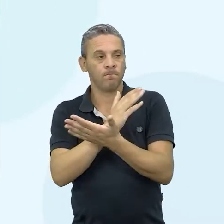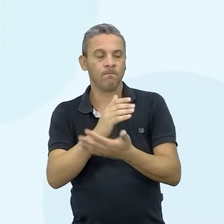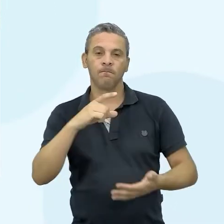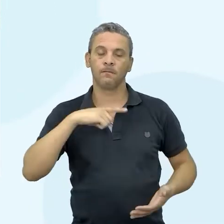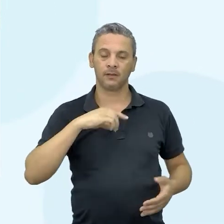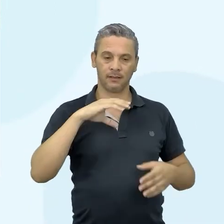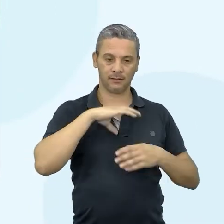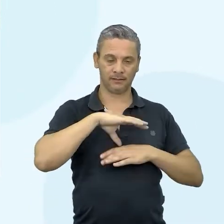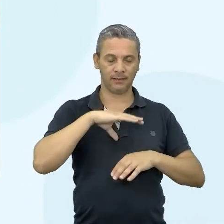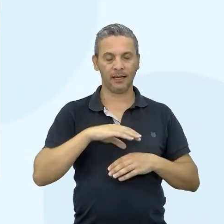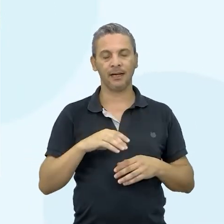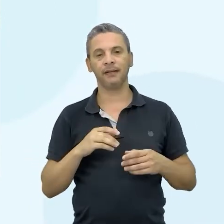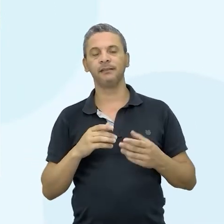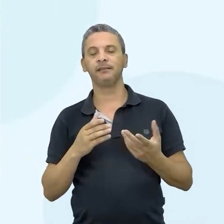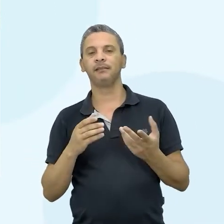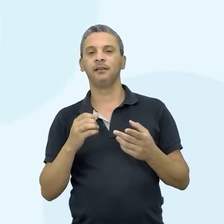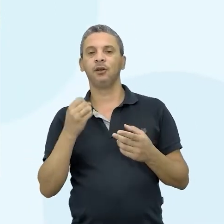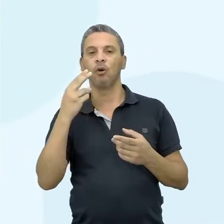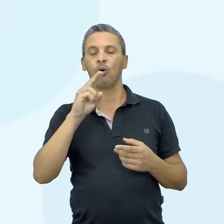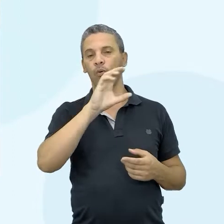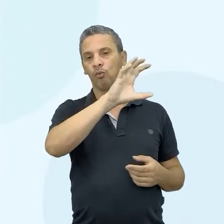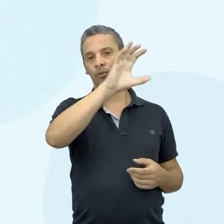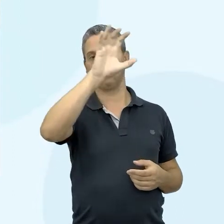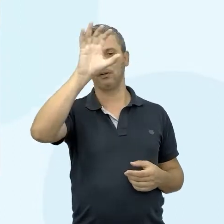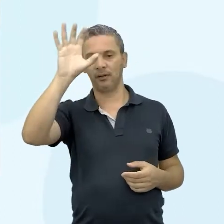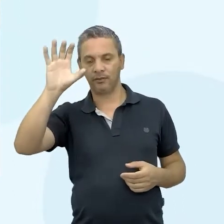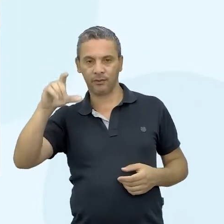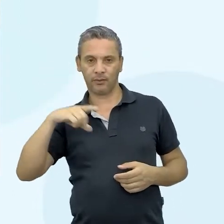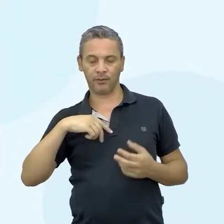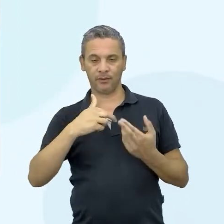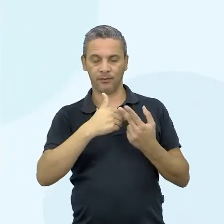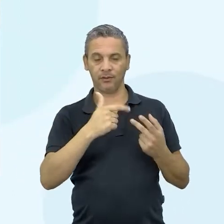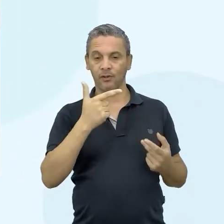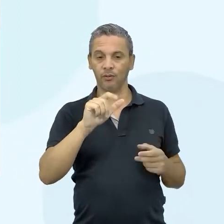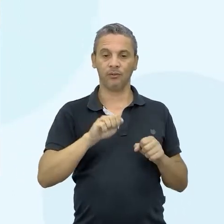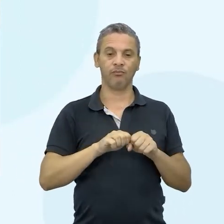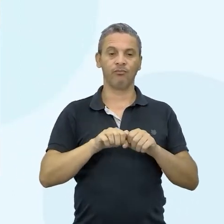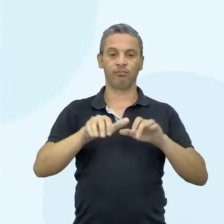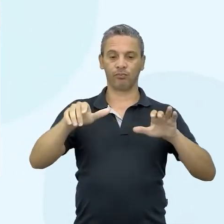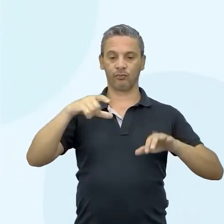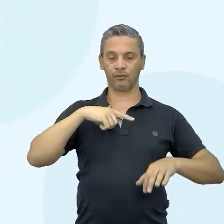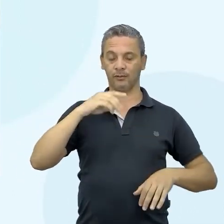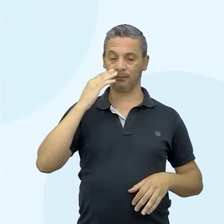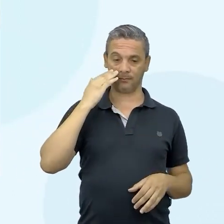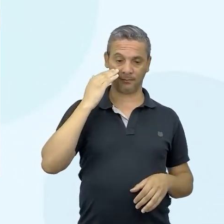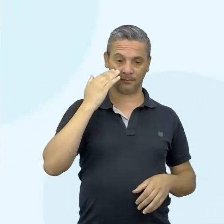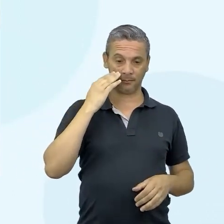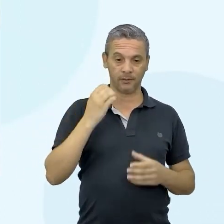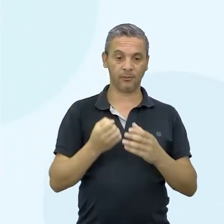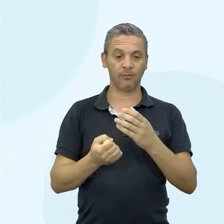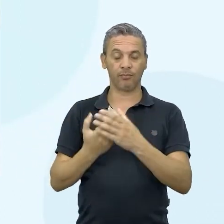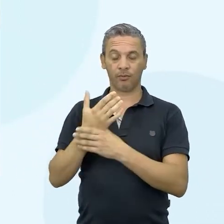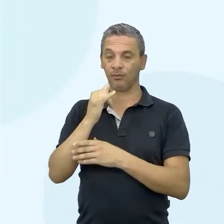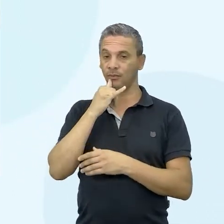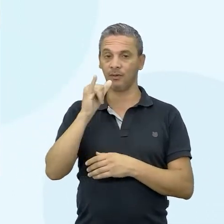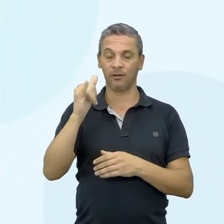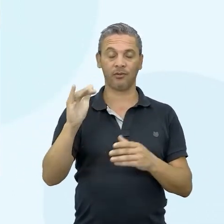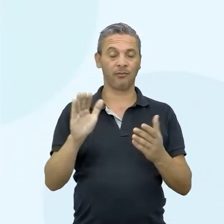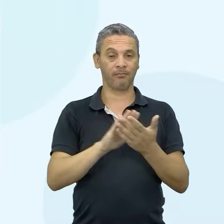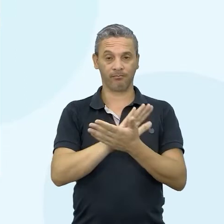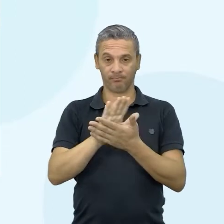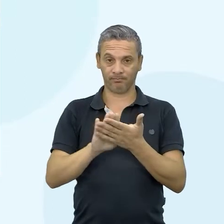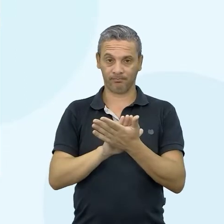pequenas cidades ou uma região mais curta. Ela não tem essa distribuição a longa distância, não produz eletricidade